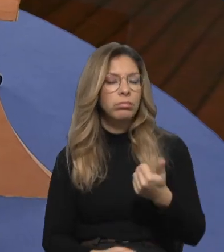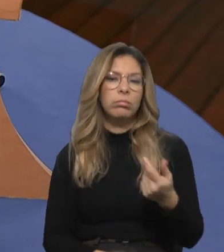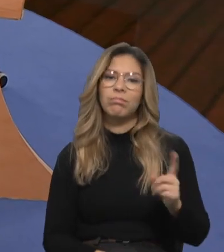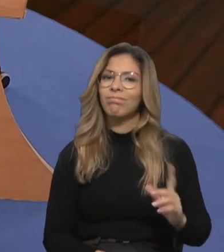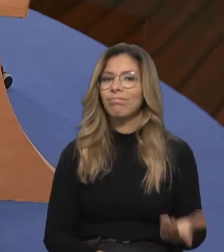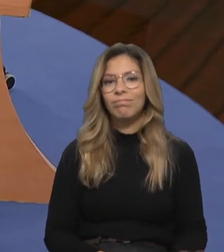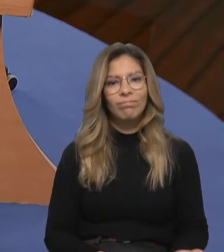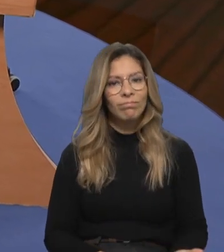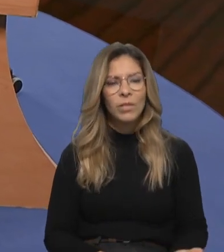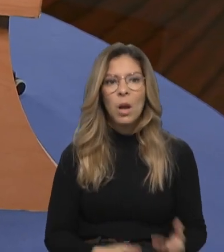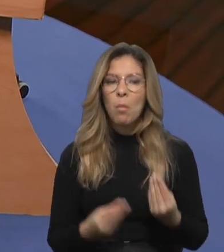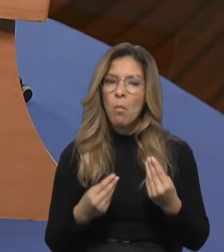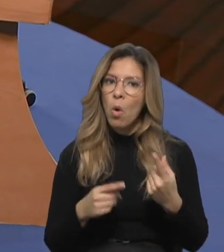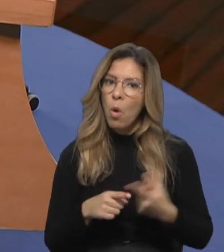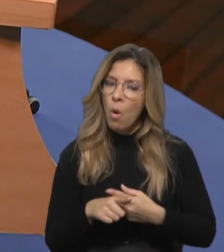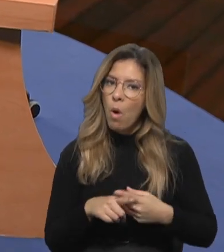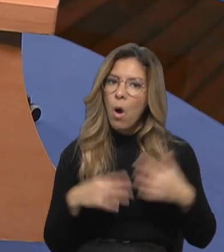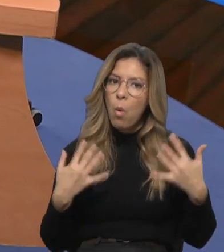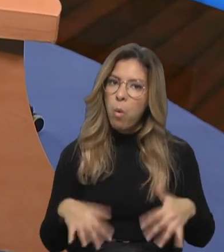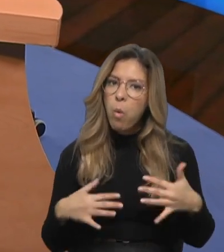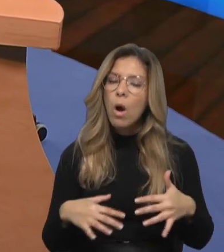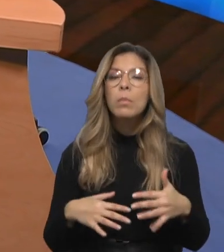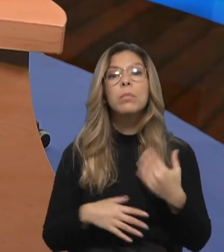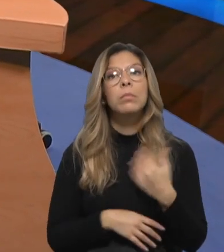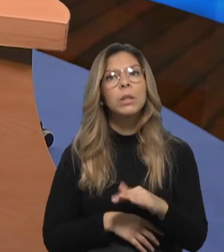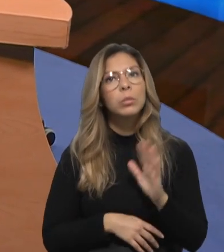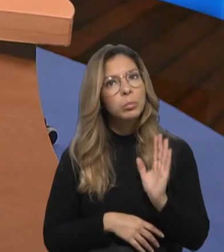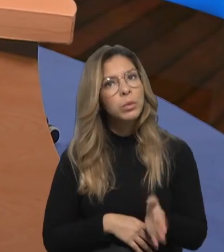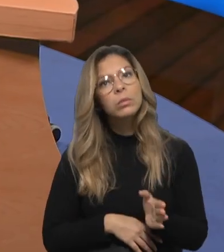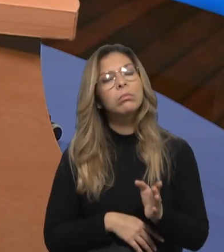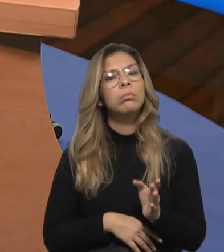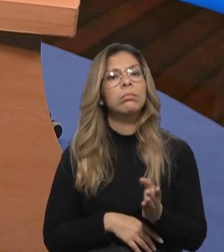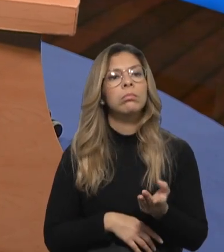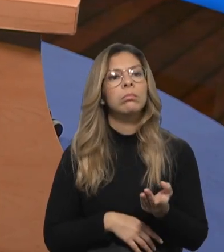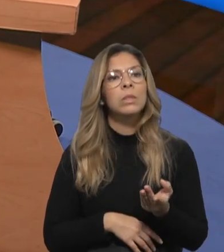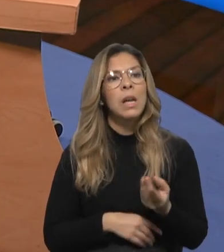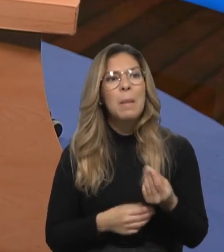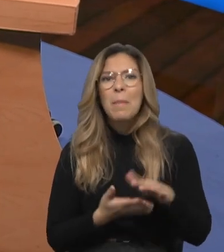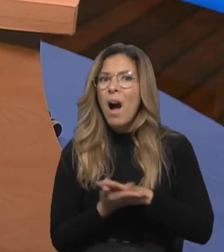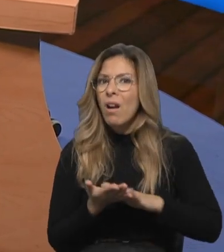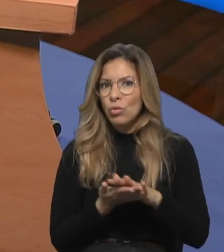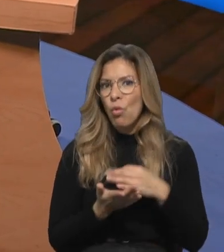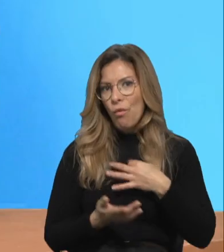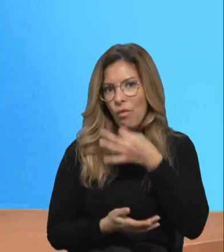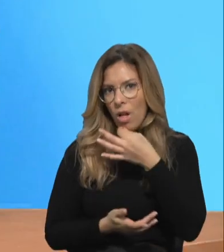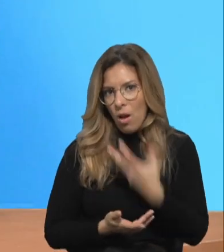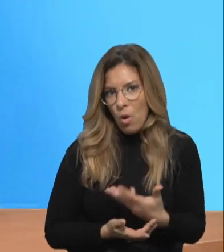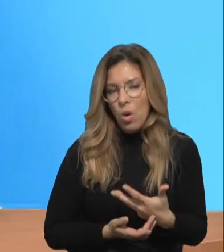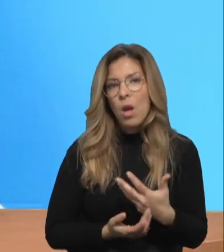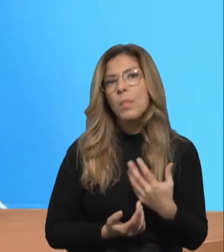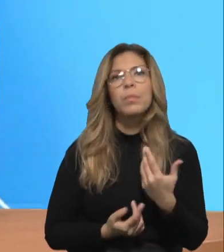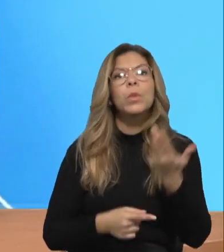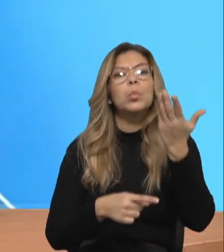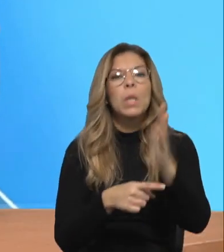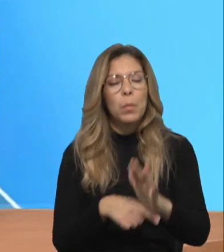gritante, não faz sentido, e aqui eu vou falar mesmo em termos muito básicos, que Sim. Não faz sentido que alguém, por